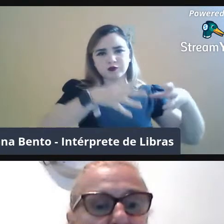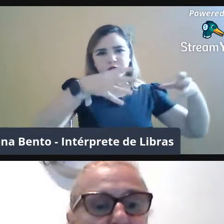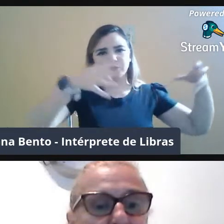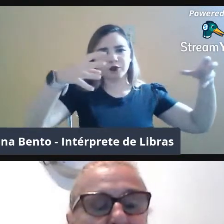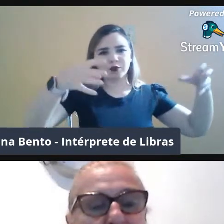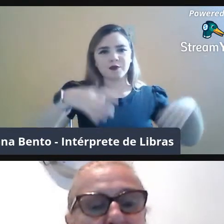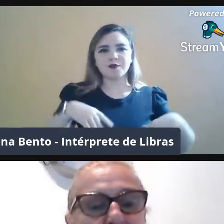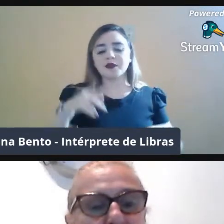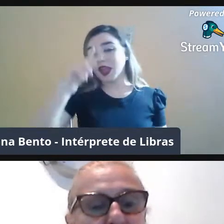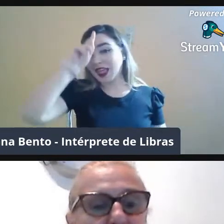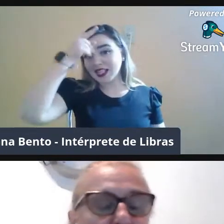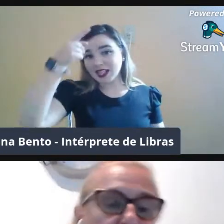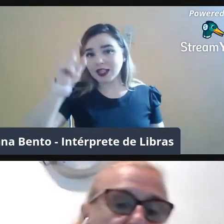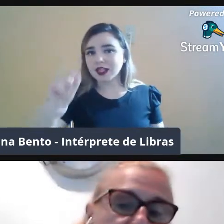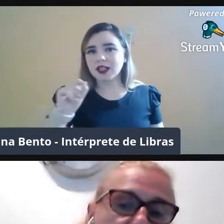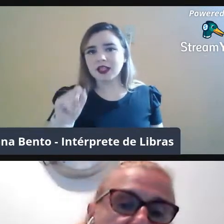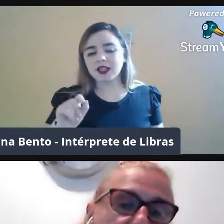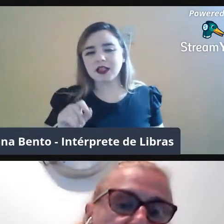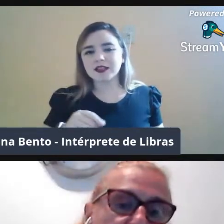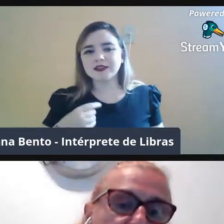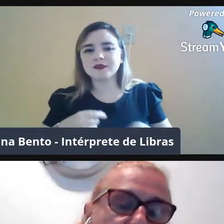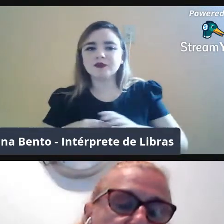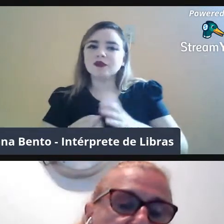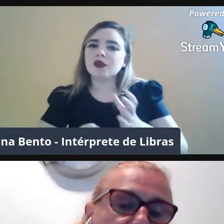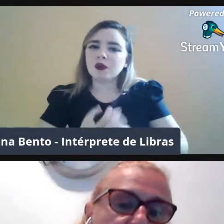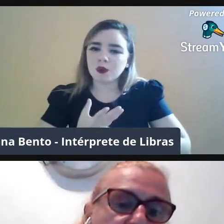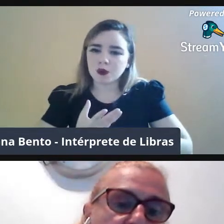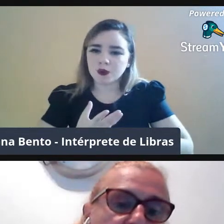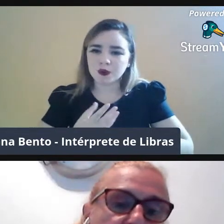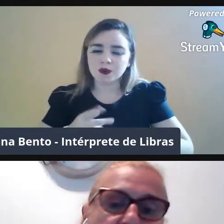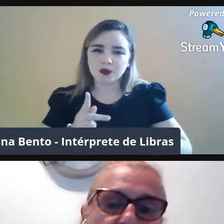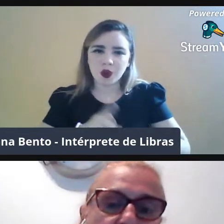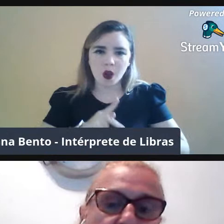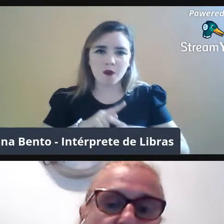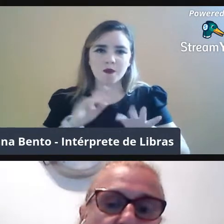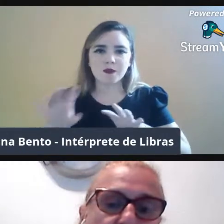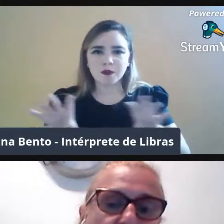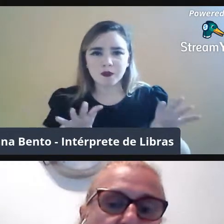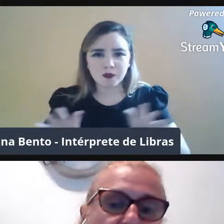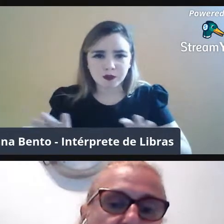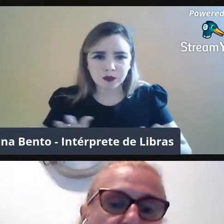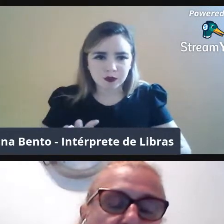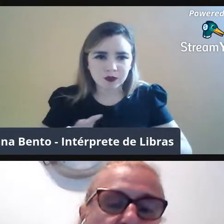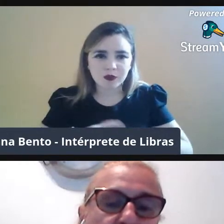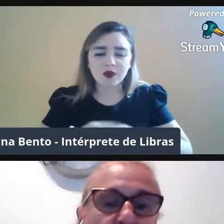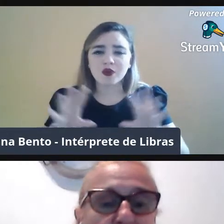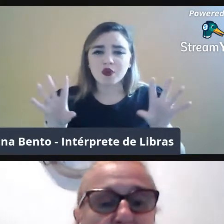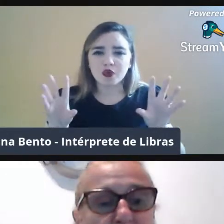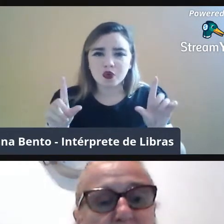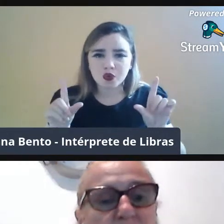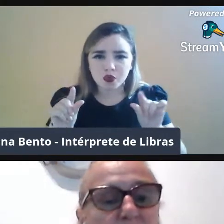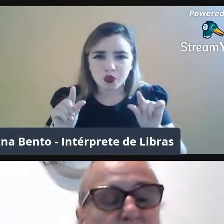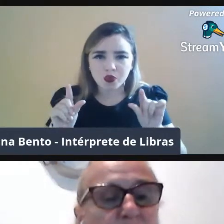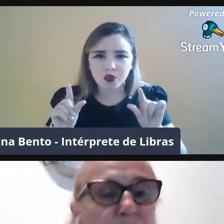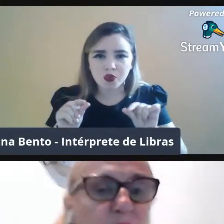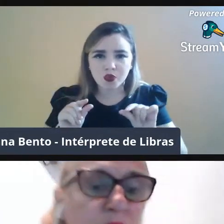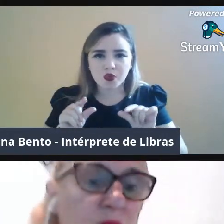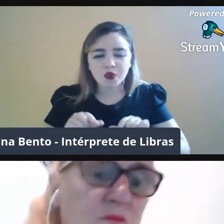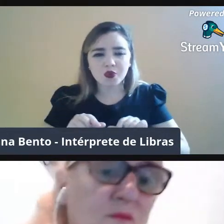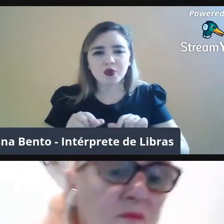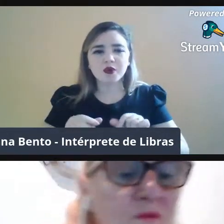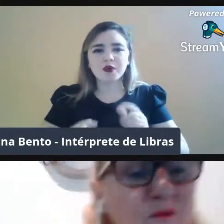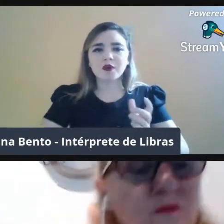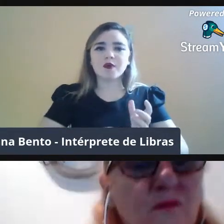que essa instalação, né, com essas pedras empilhadas, ela fosse diminuindo à medida que fossem plantadas